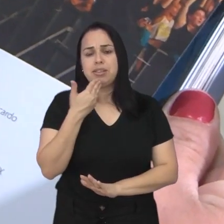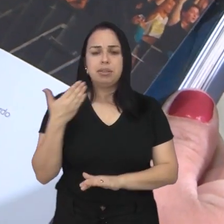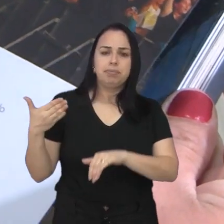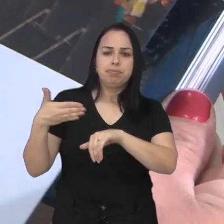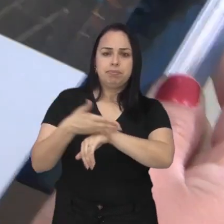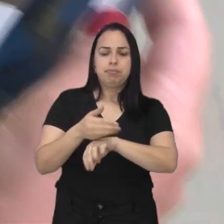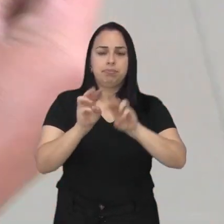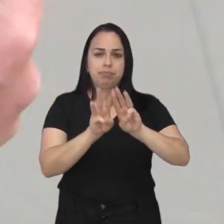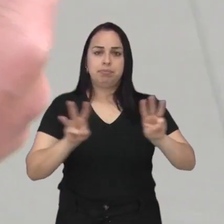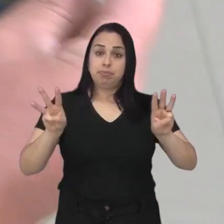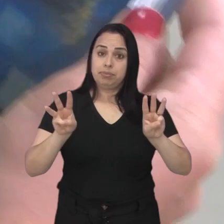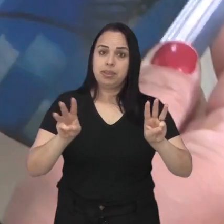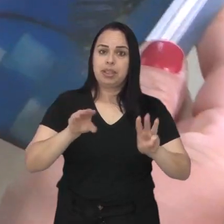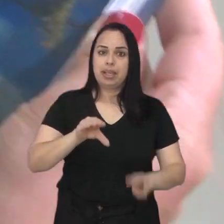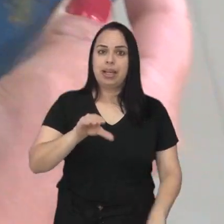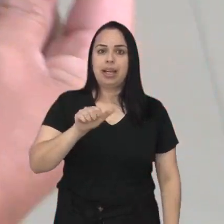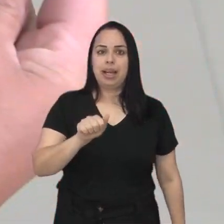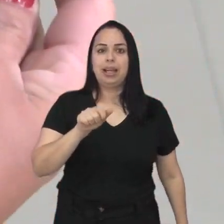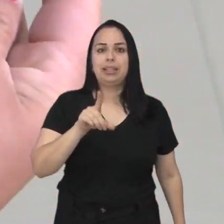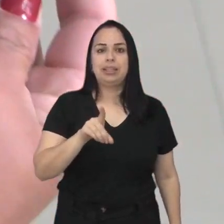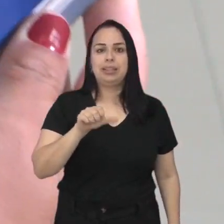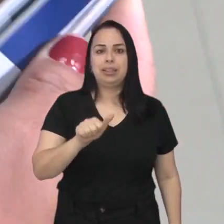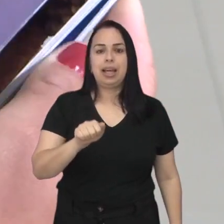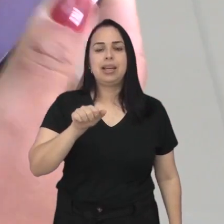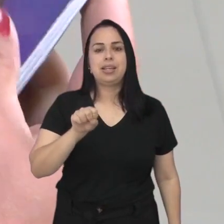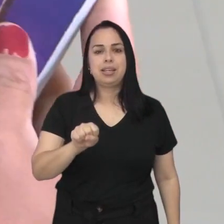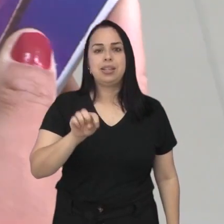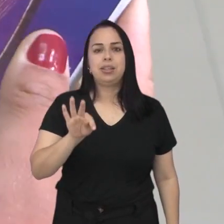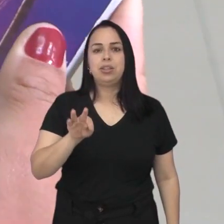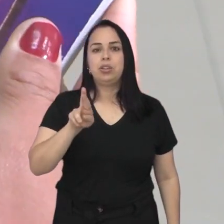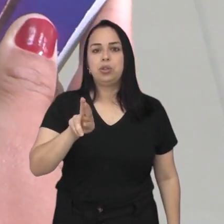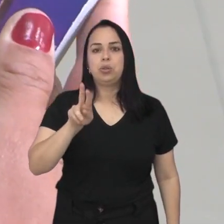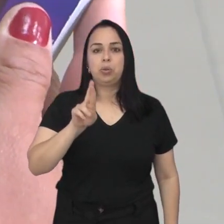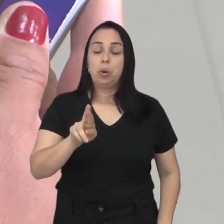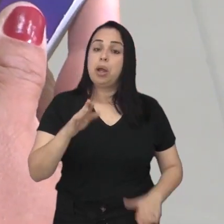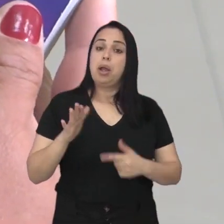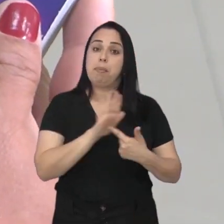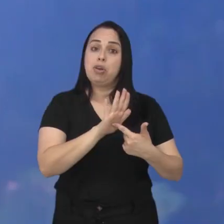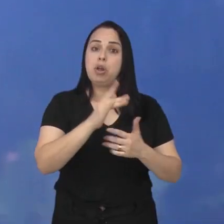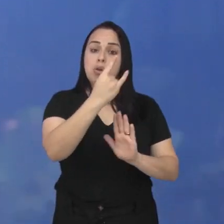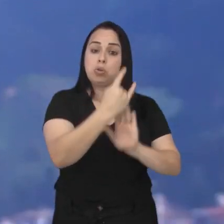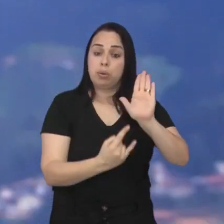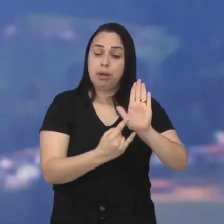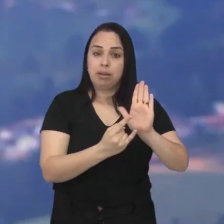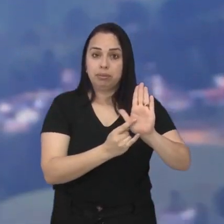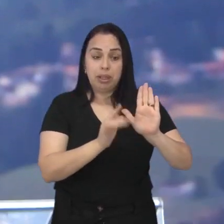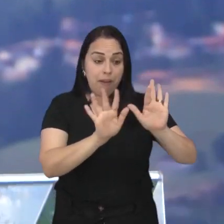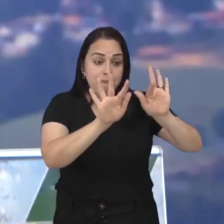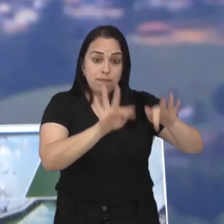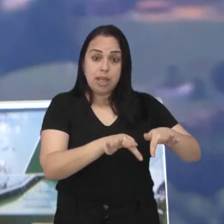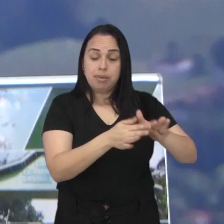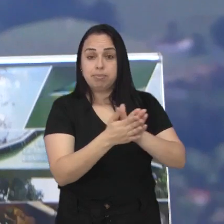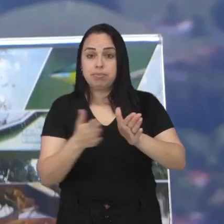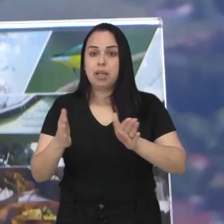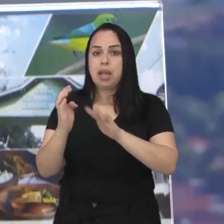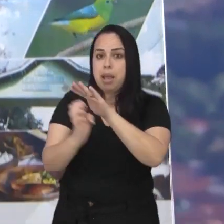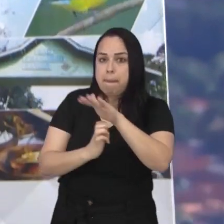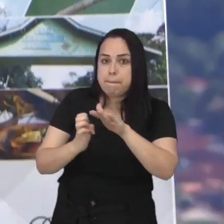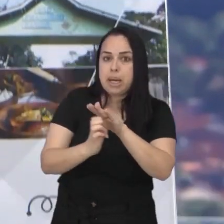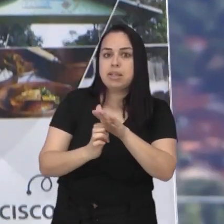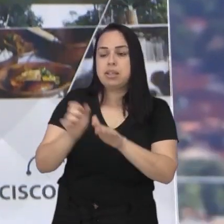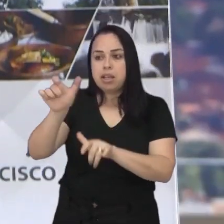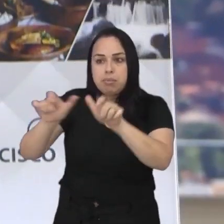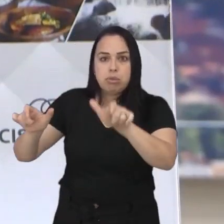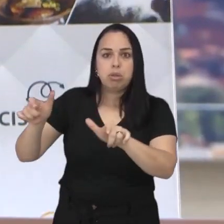basta acessar o site Cadastur e apresentar os documentos exigidos. Após esse processo,